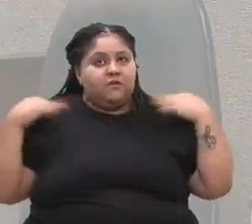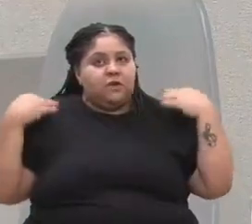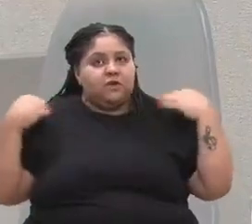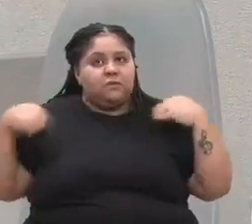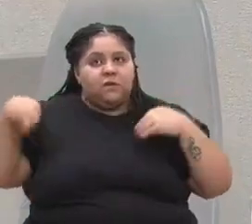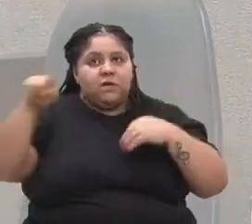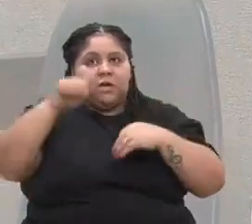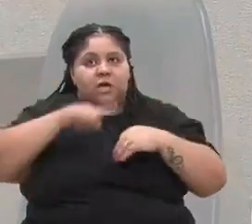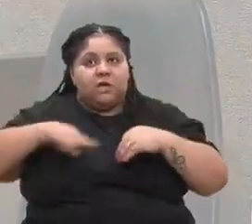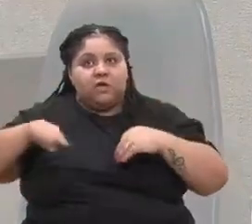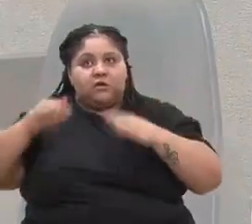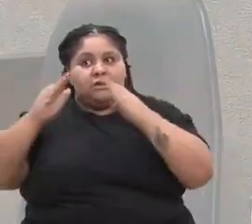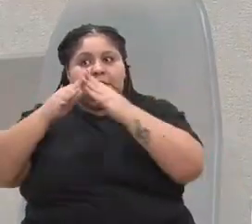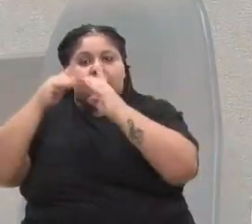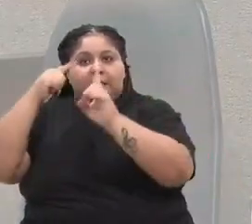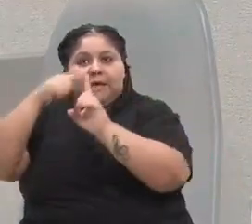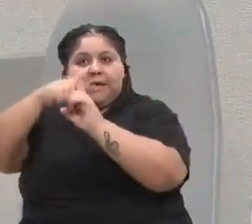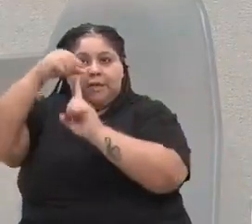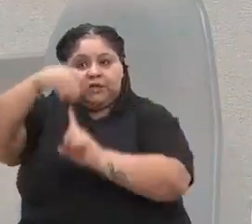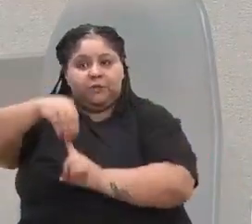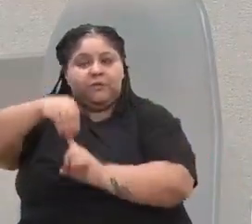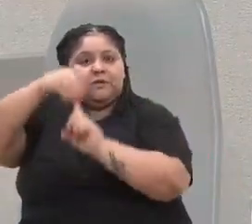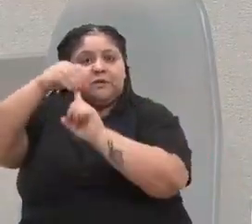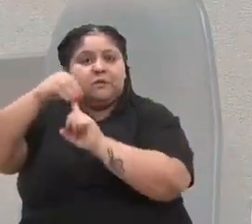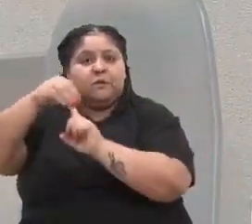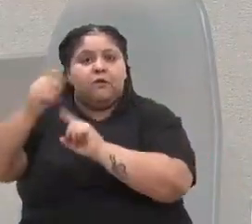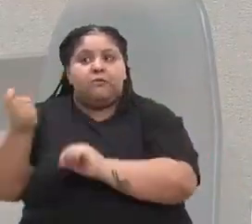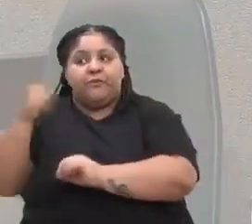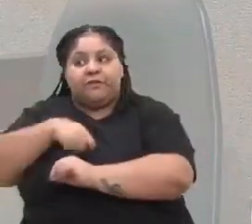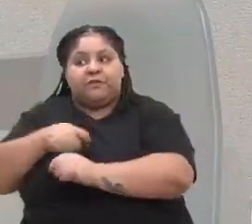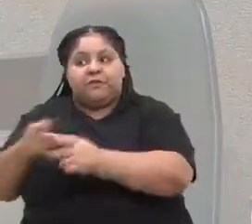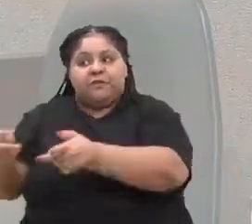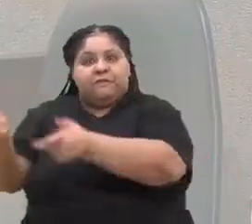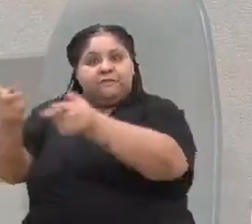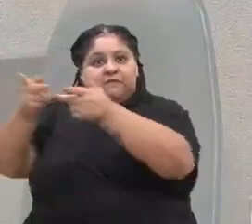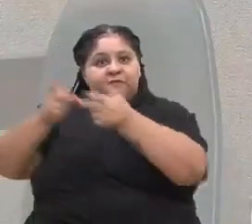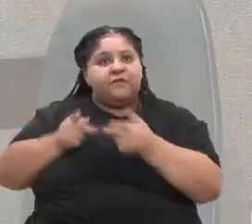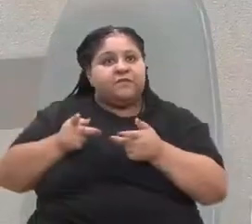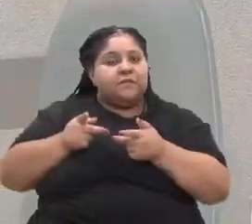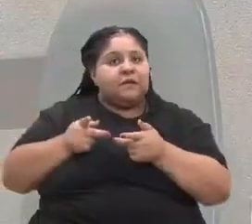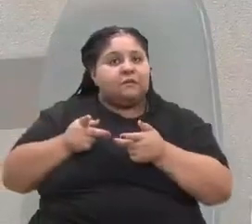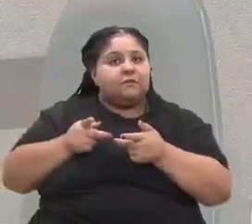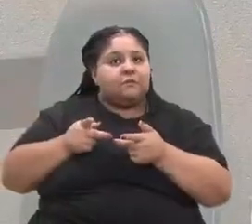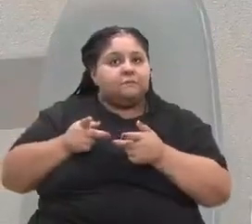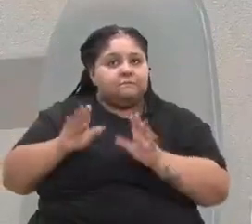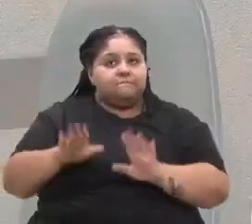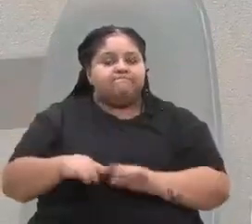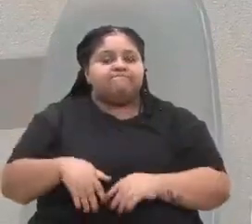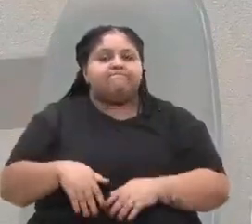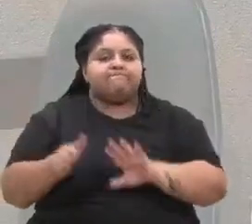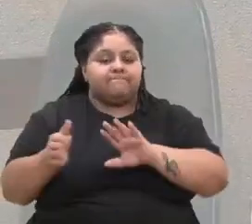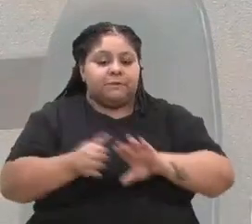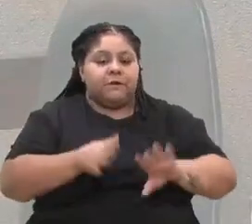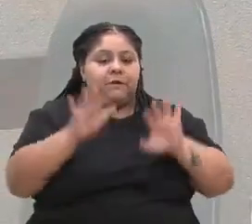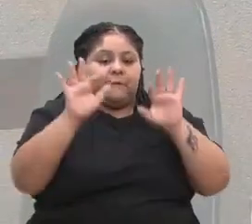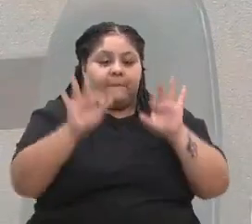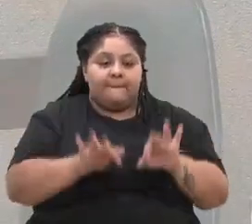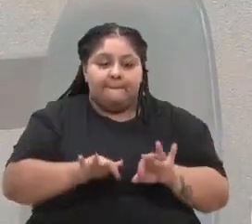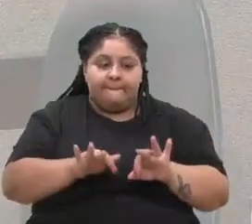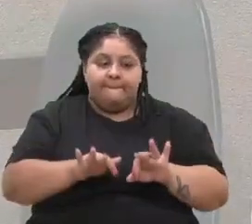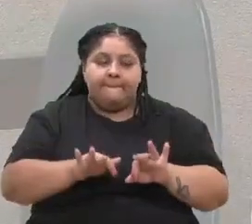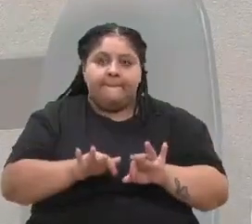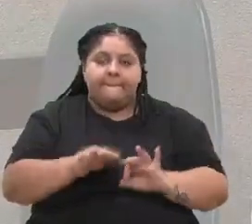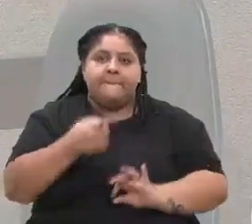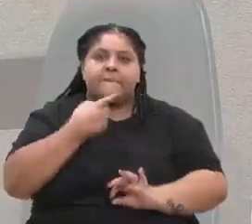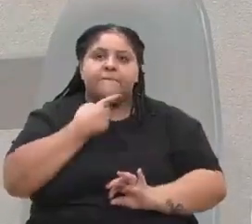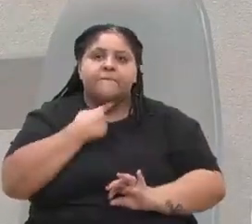os portões para os turistas visitarem a nossa Catedral Diocesana. E para encerrar, gostaria de